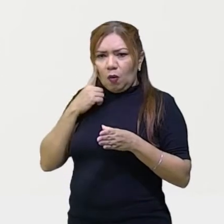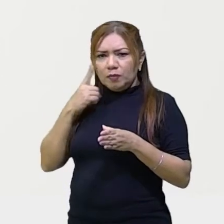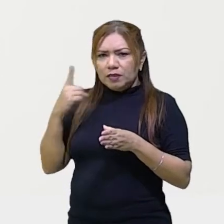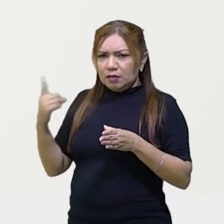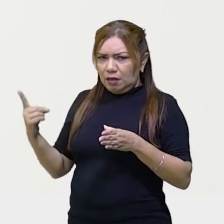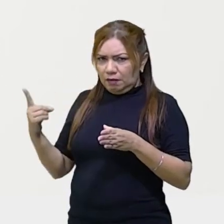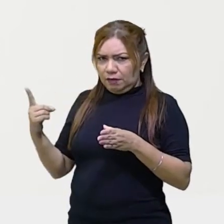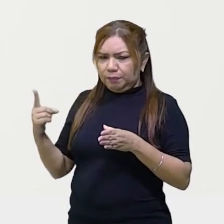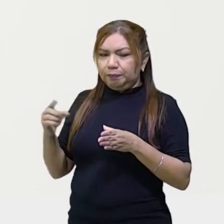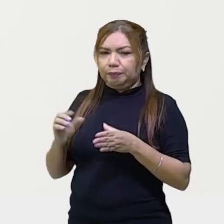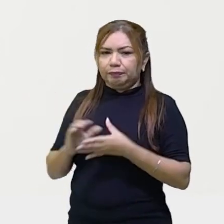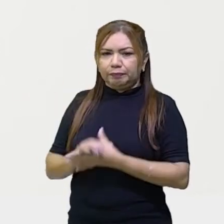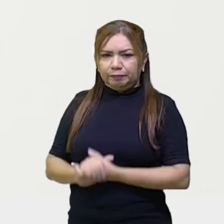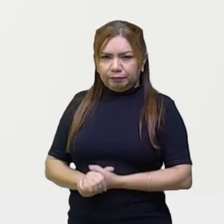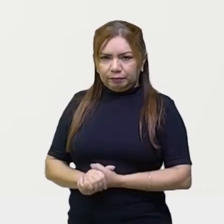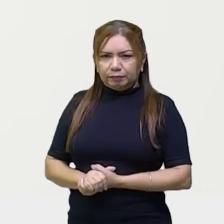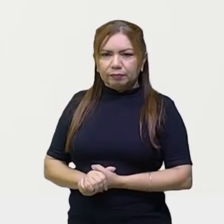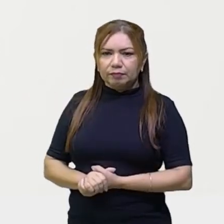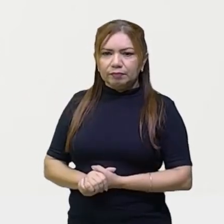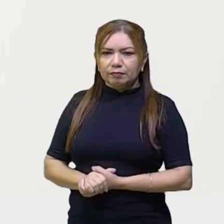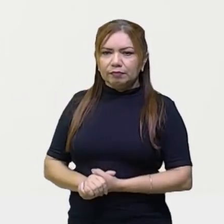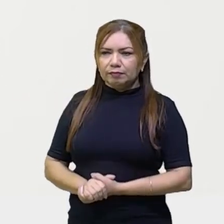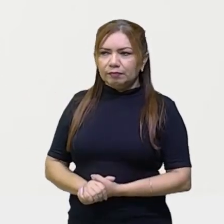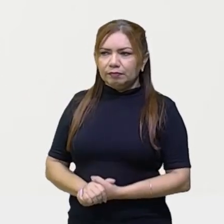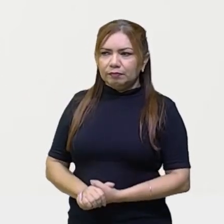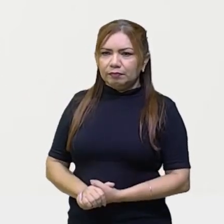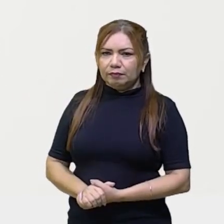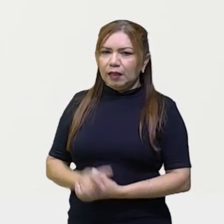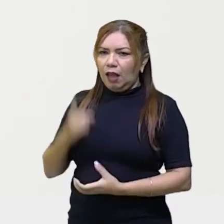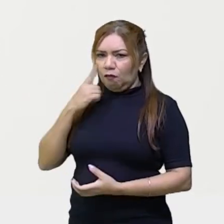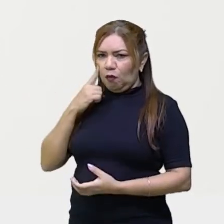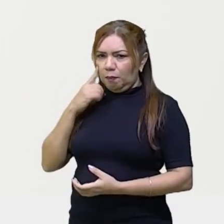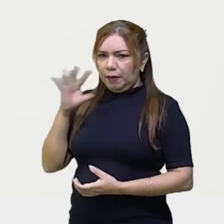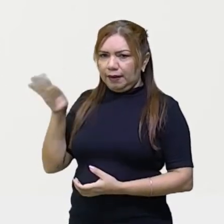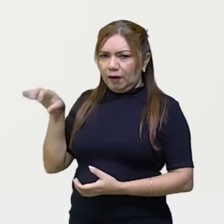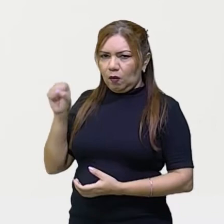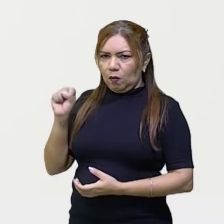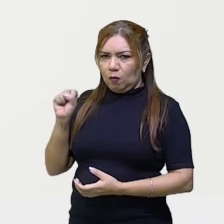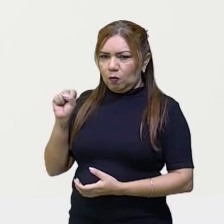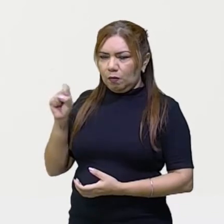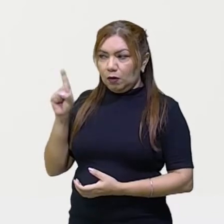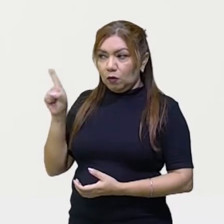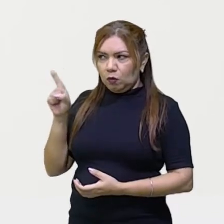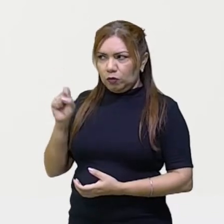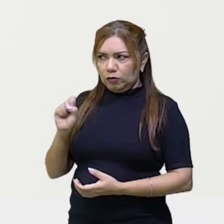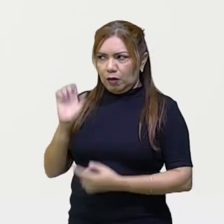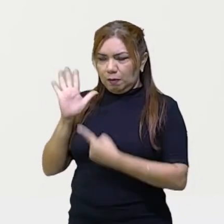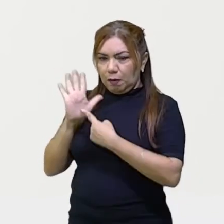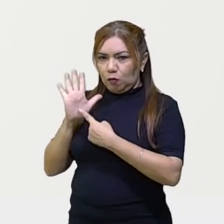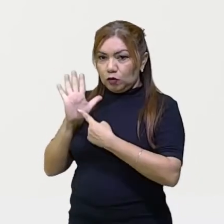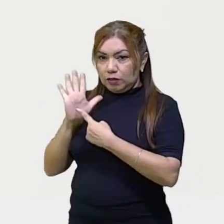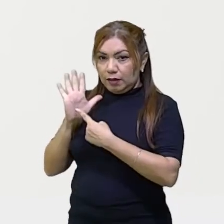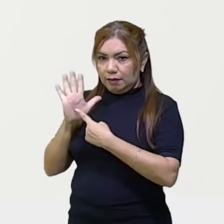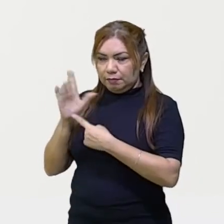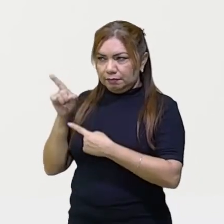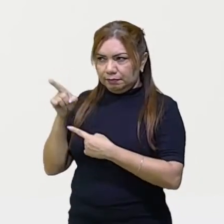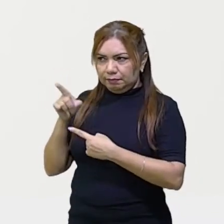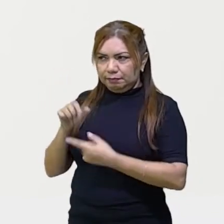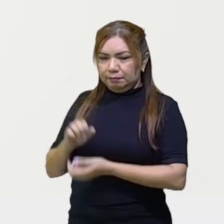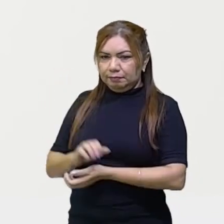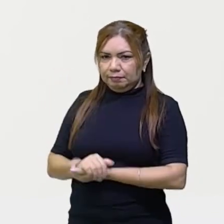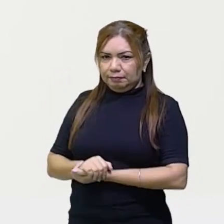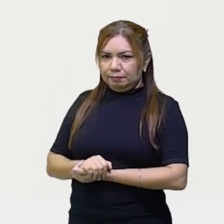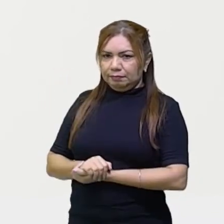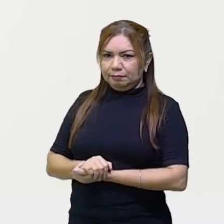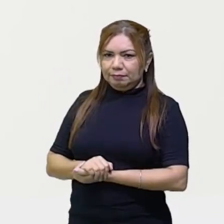olha só deixa eu pegar aqui deixa eu olhar aqui para vocês é e olhando aqui deixa eu